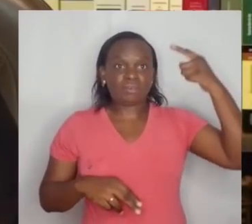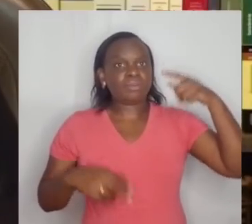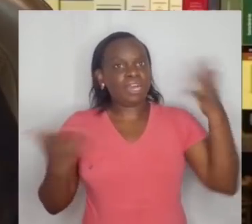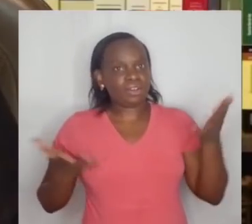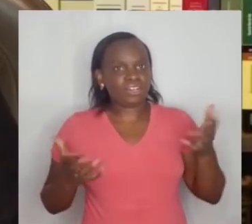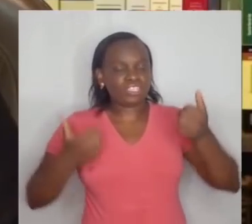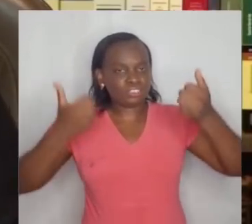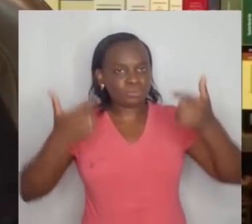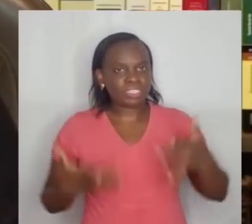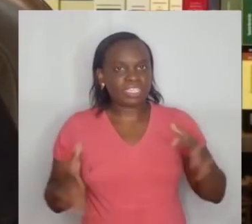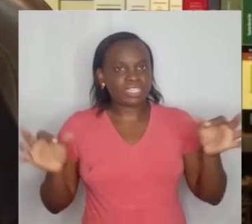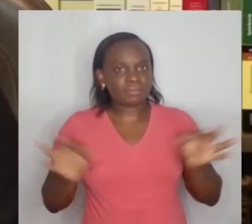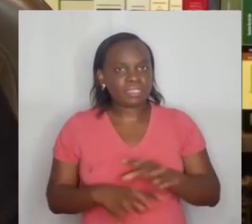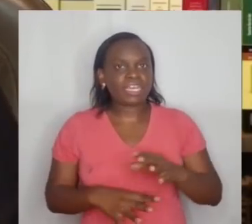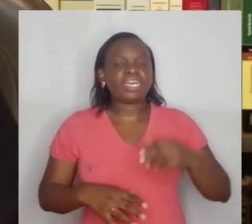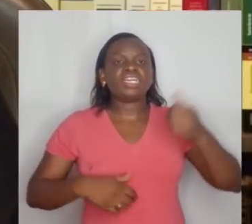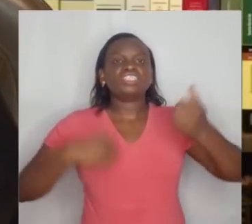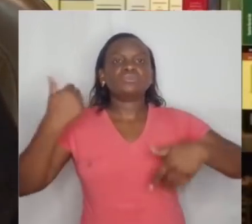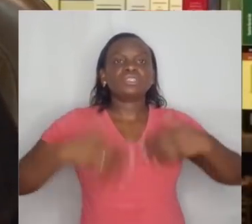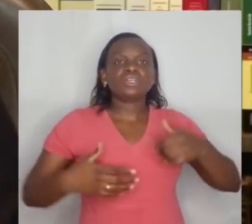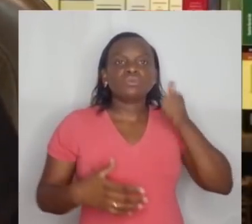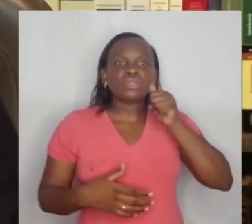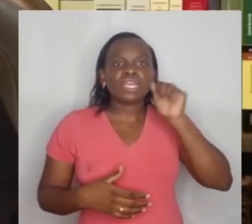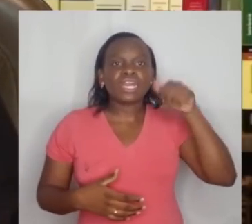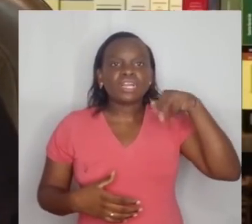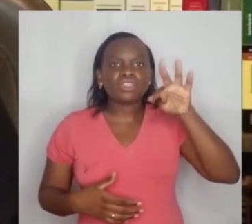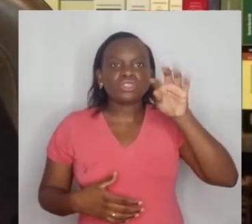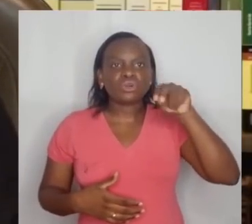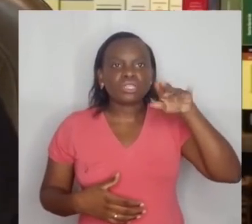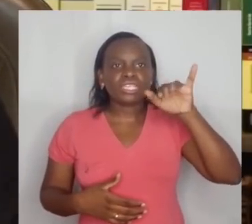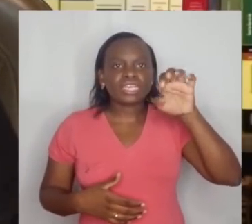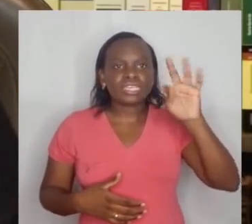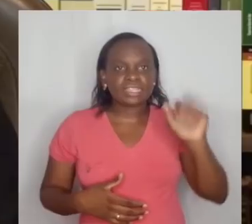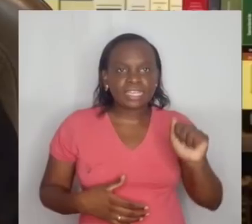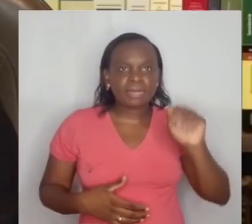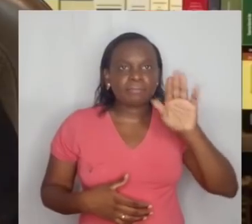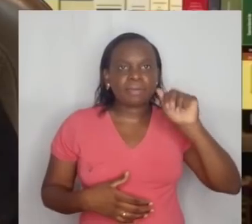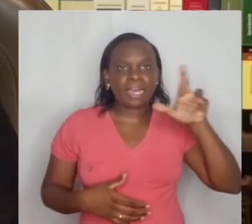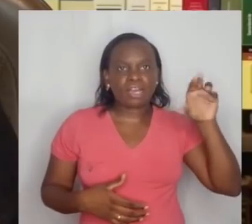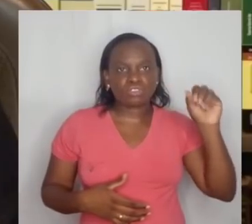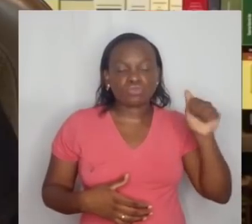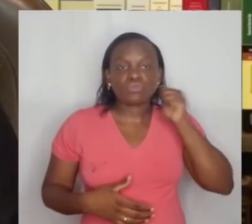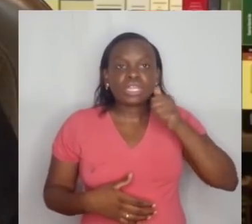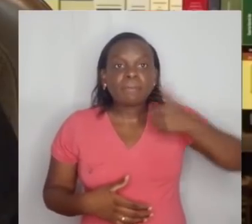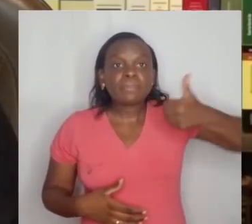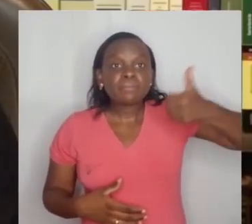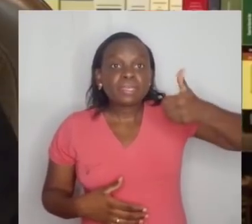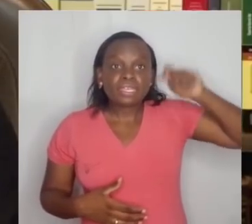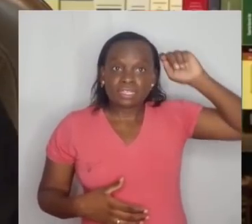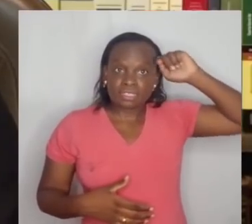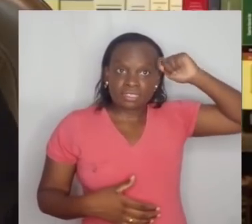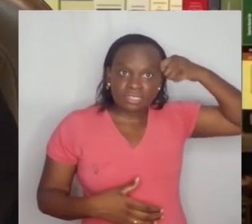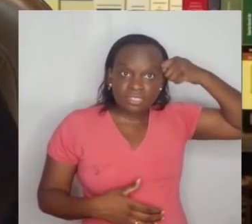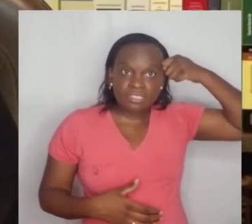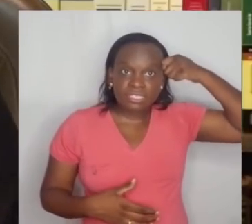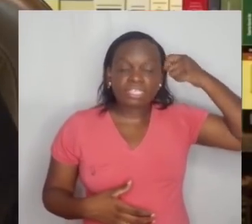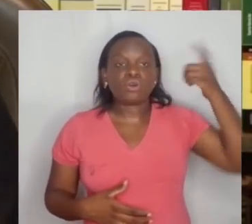aqui, para encerrar, palavras de Antonieta de Barros, nossa primeira mulher negra